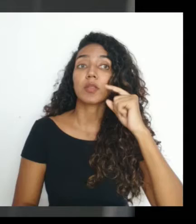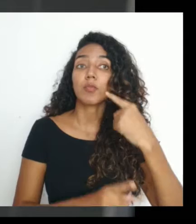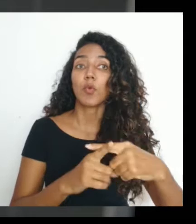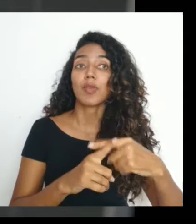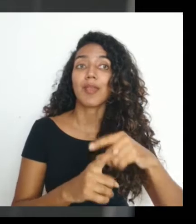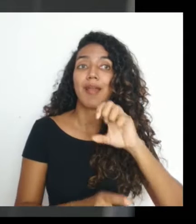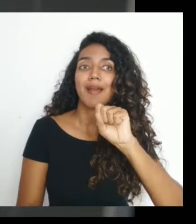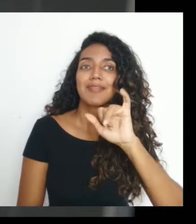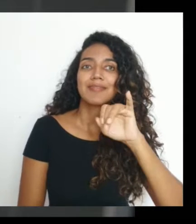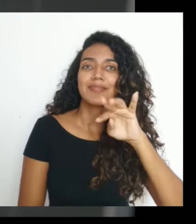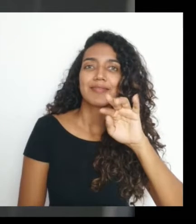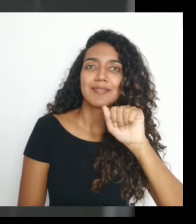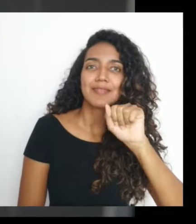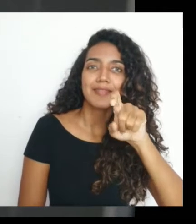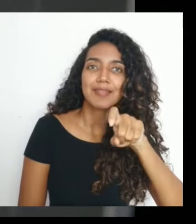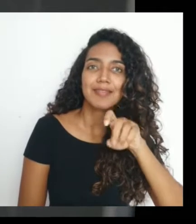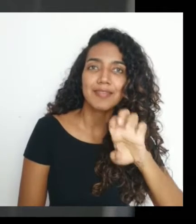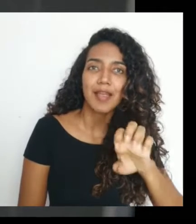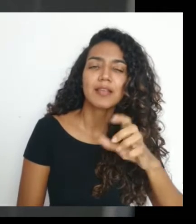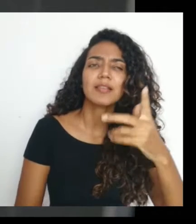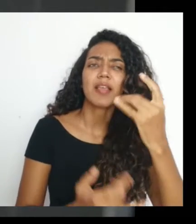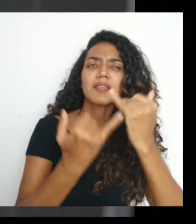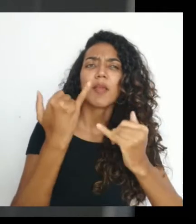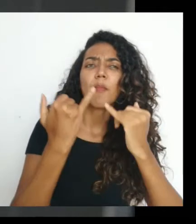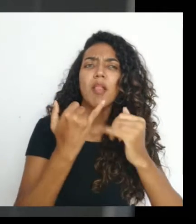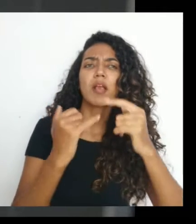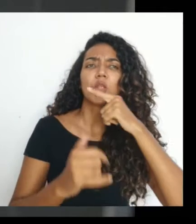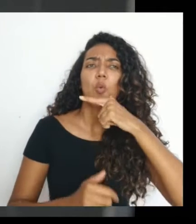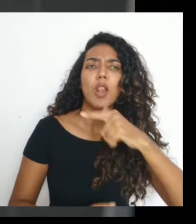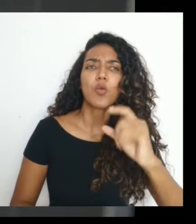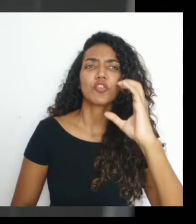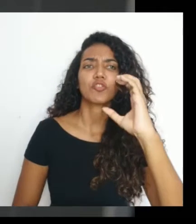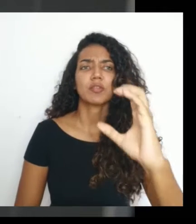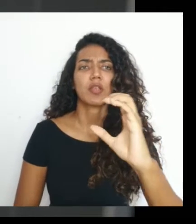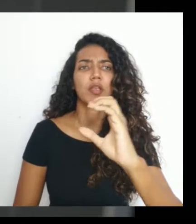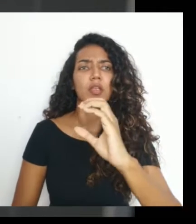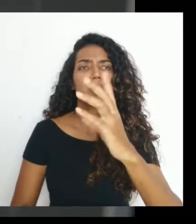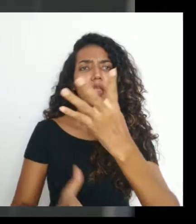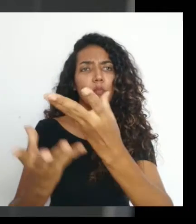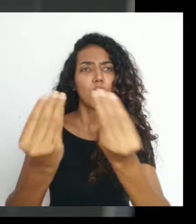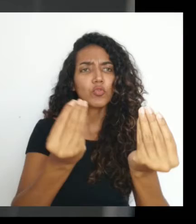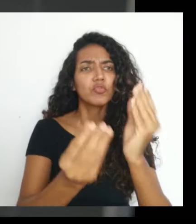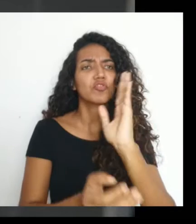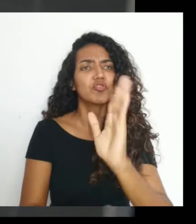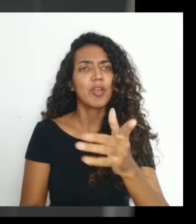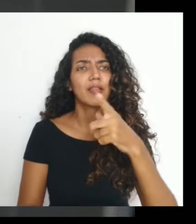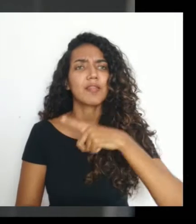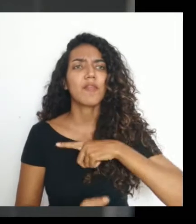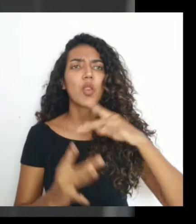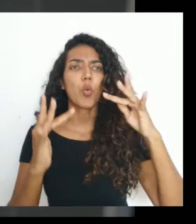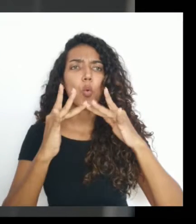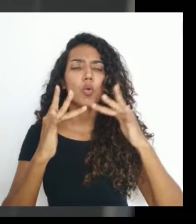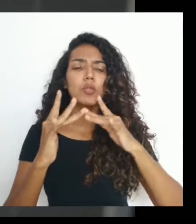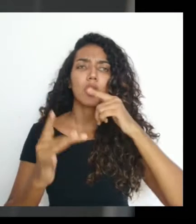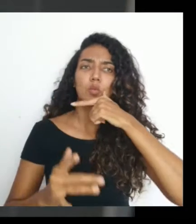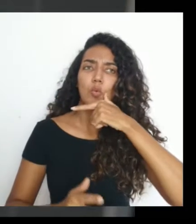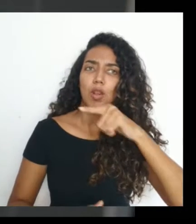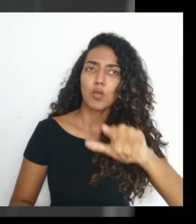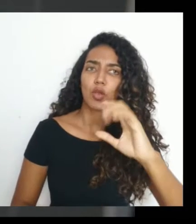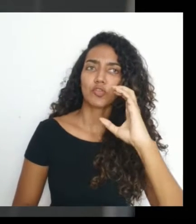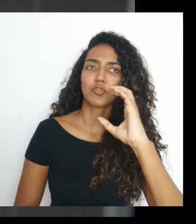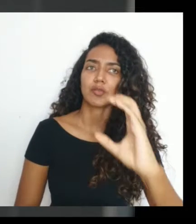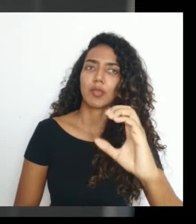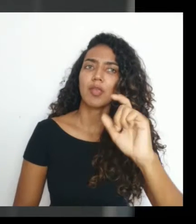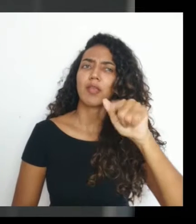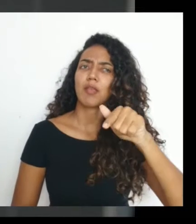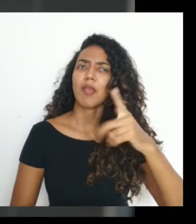mostrar aqui é muito parecida com C, e muitos de vocês já tiveram o primeiro contato com alguma linguagem de programação, e C é um caso bem